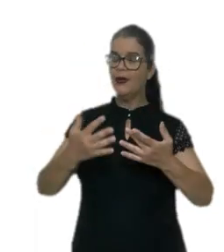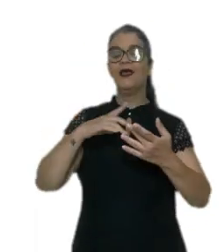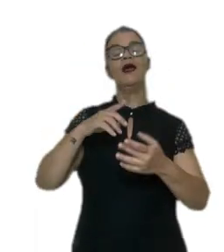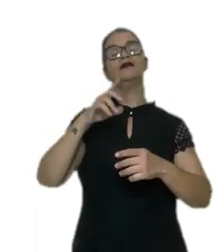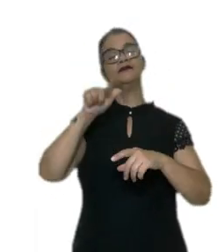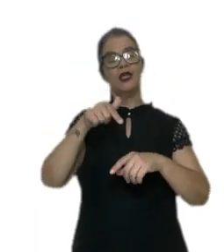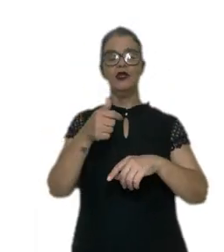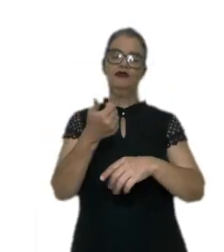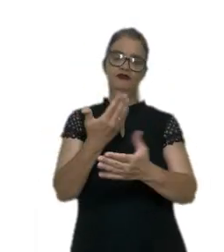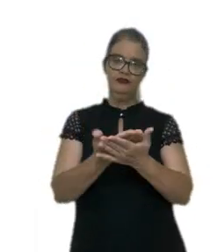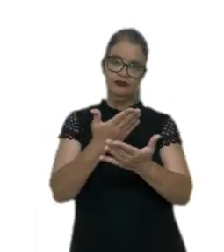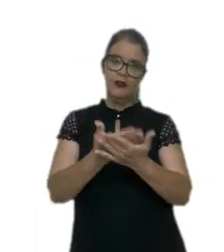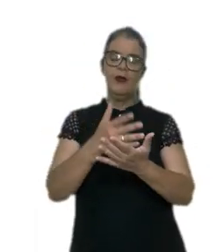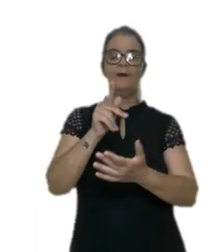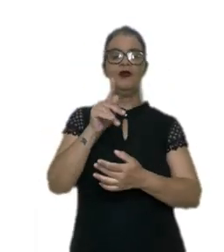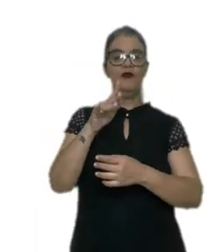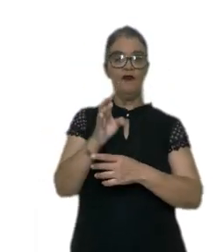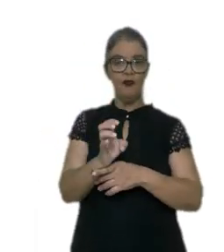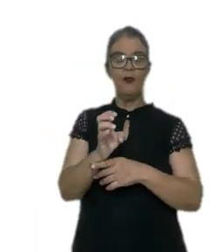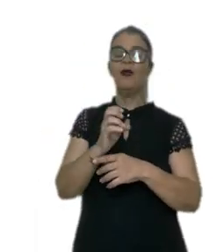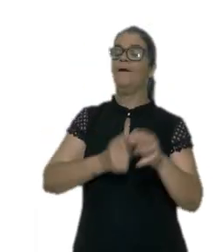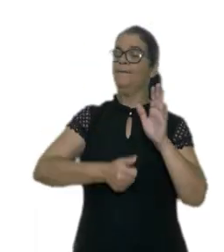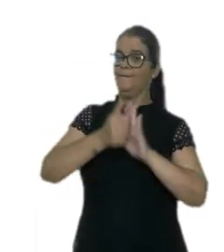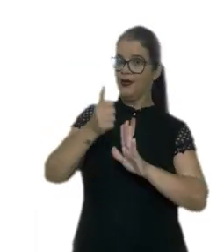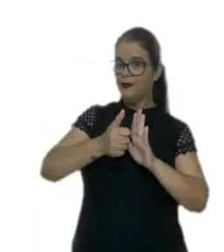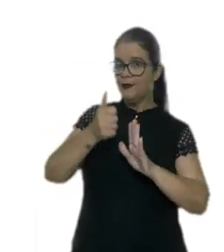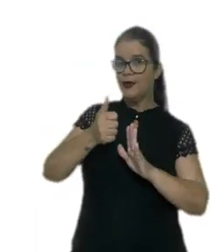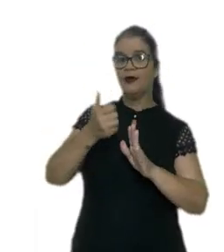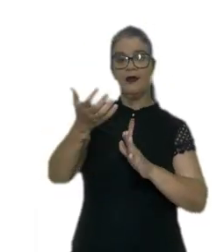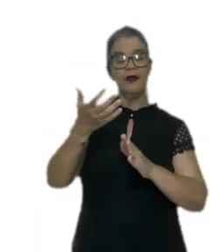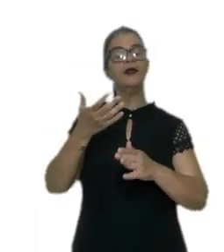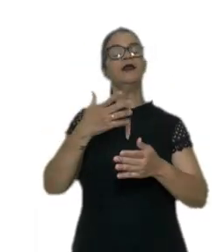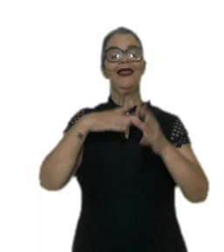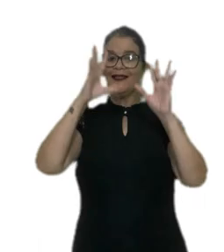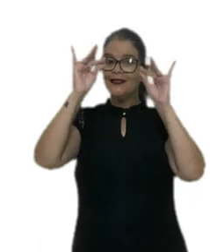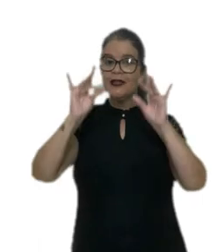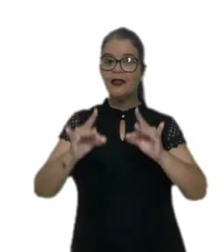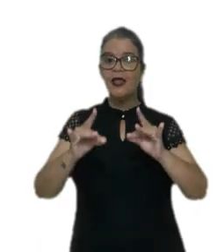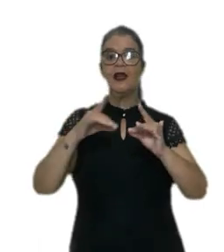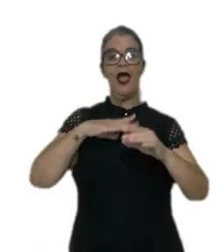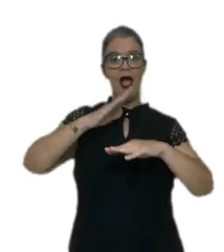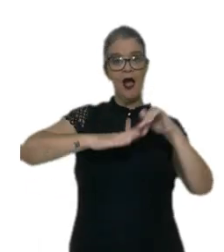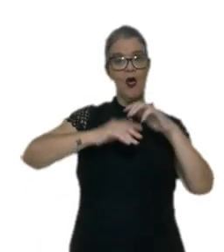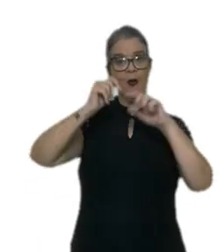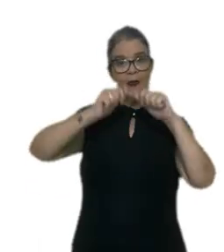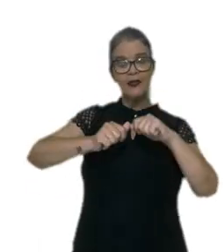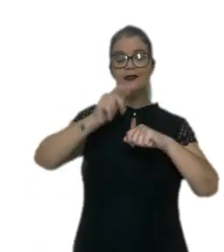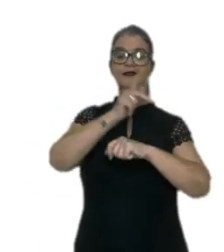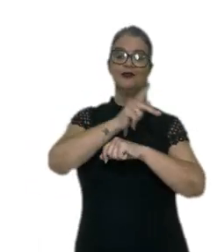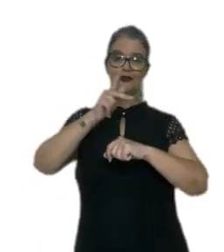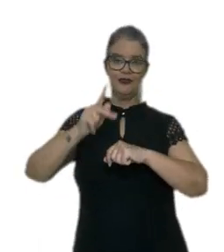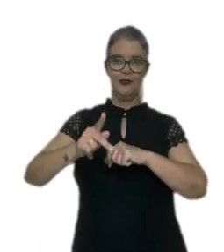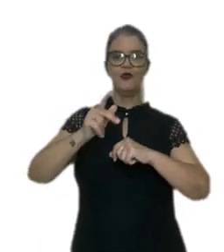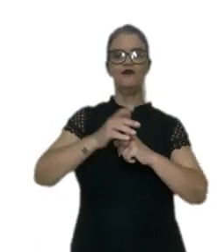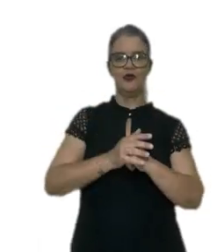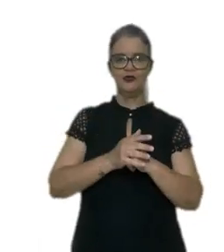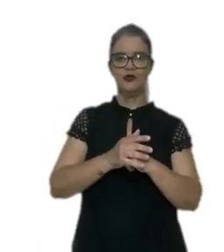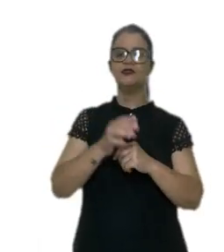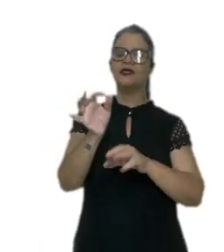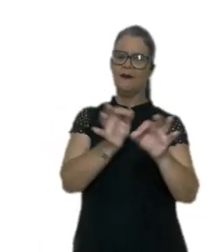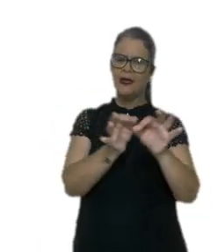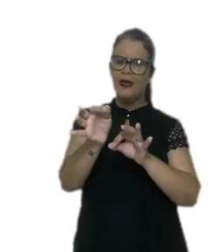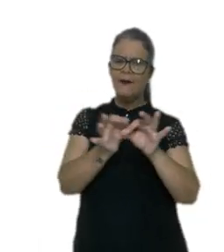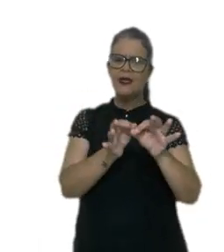vestibulanda aqui no prev primeiramente queria detalhar a competência dos professores em